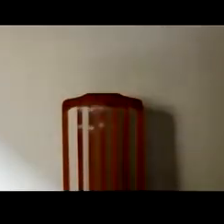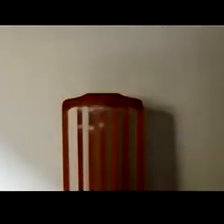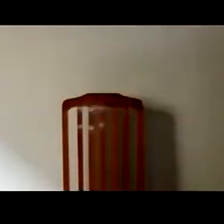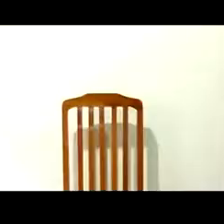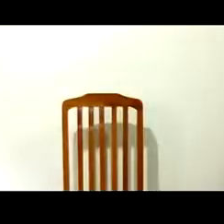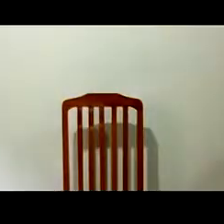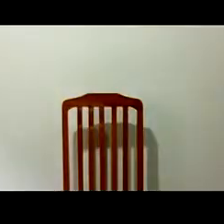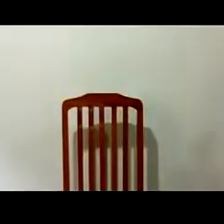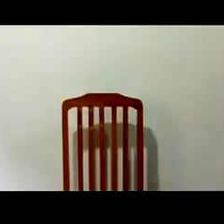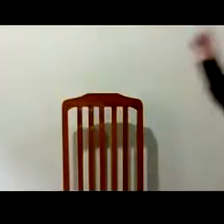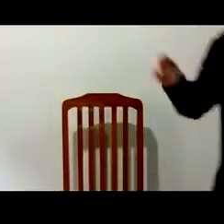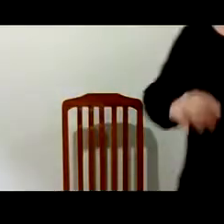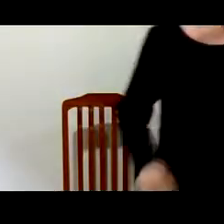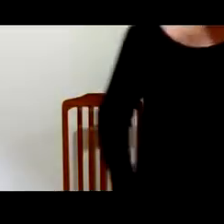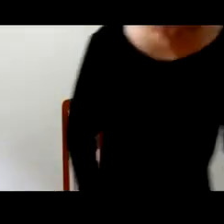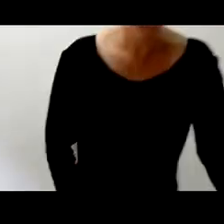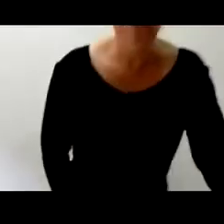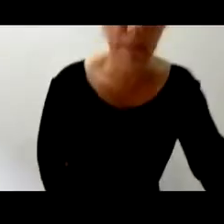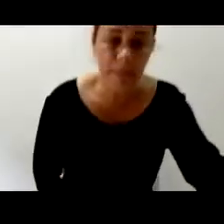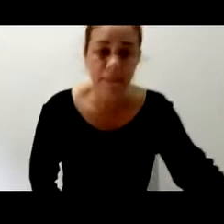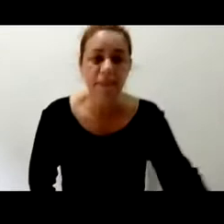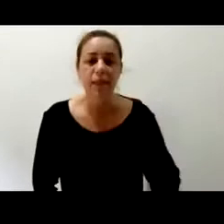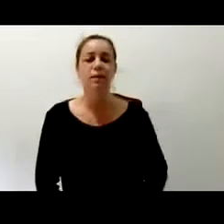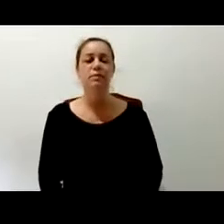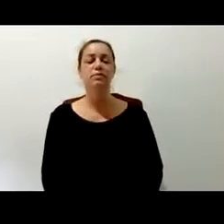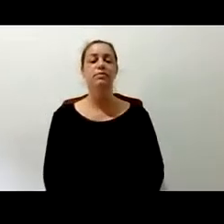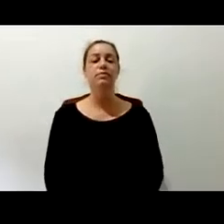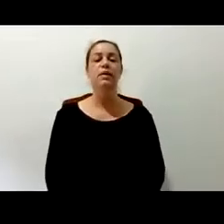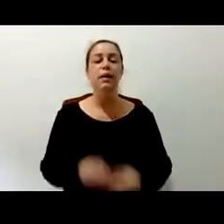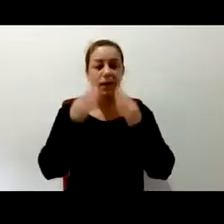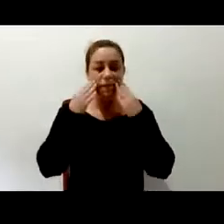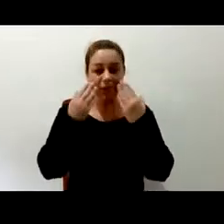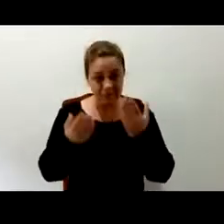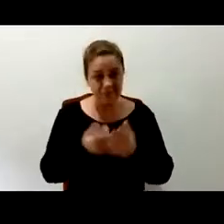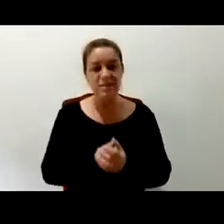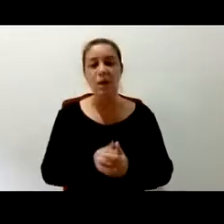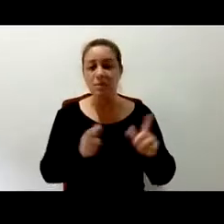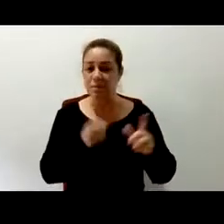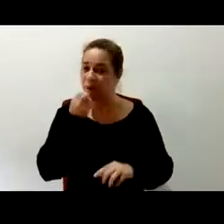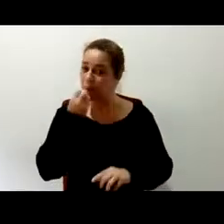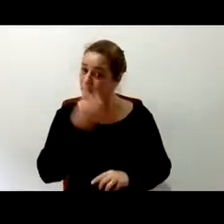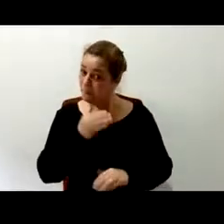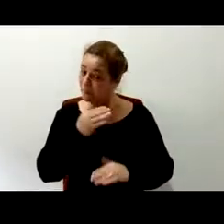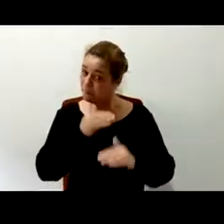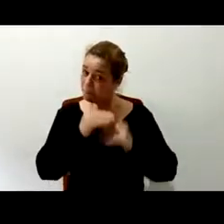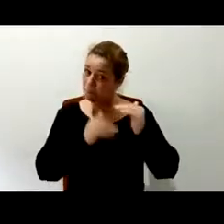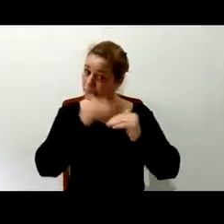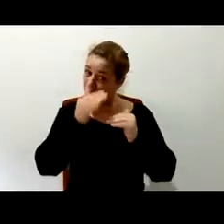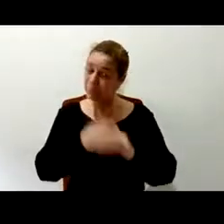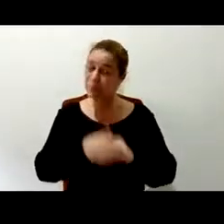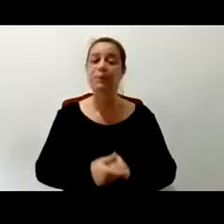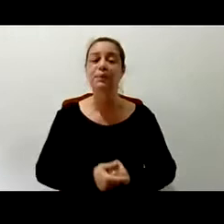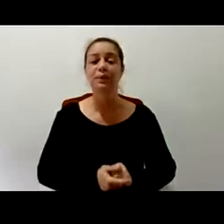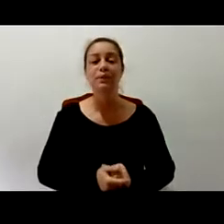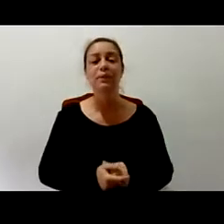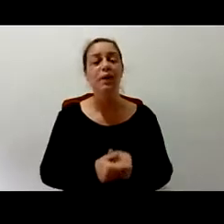Parabéns, Astrid, pela apresentação, né? Seu trabalho evoluiu bastante, né? Depois que você